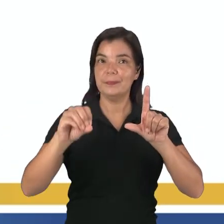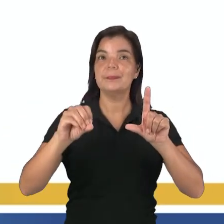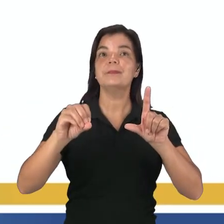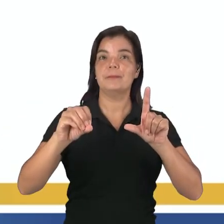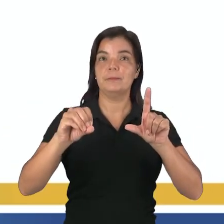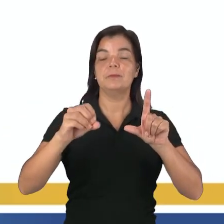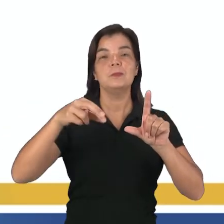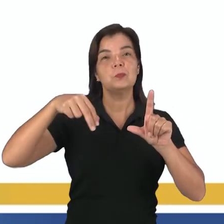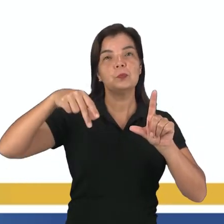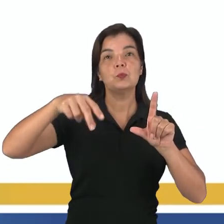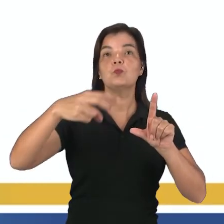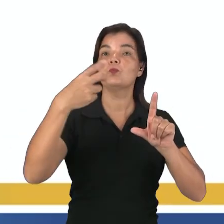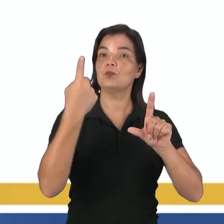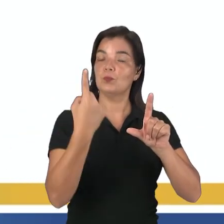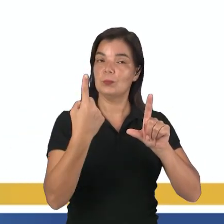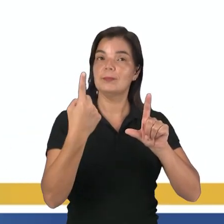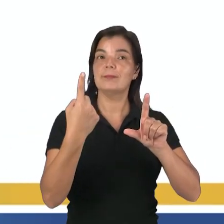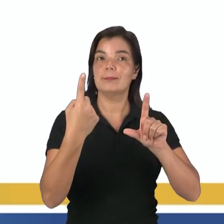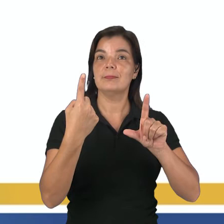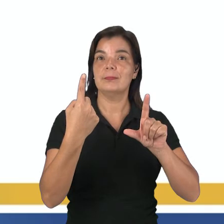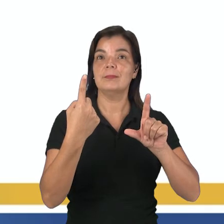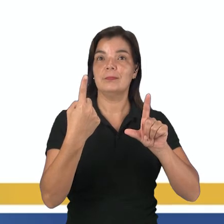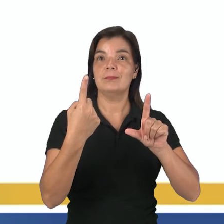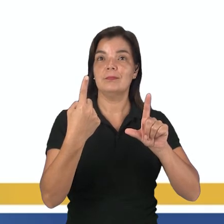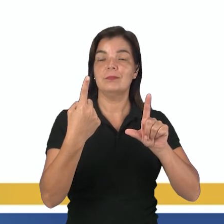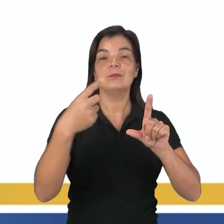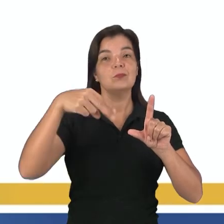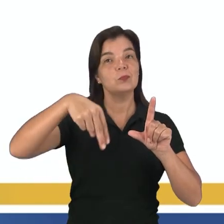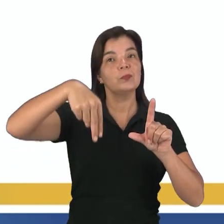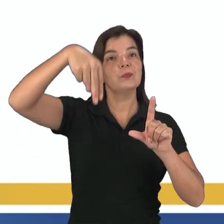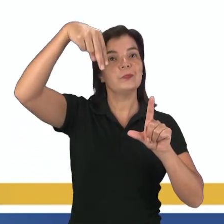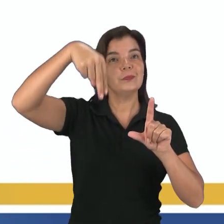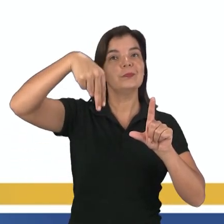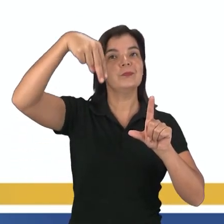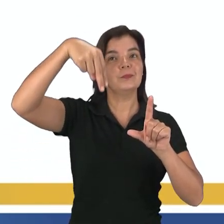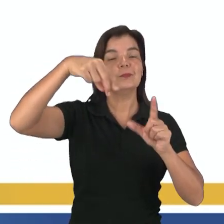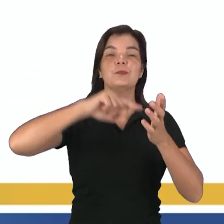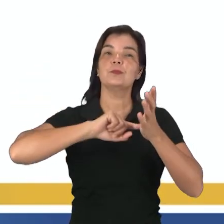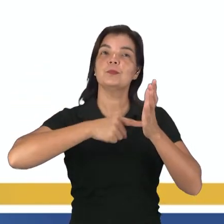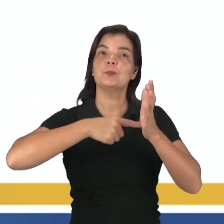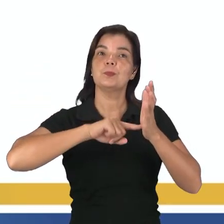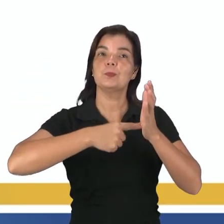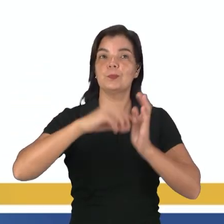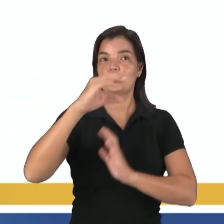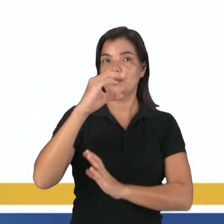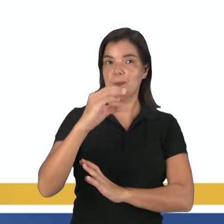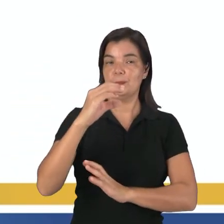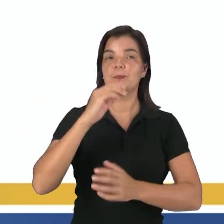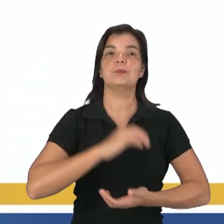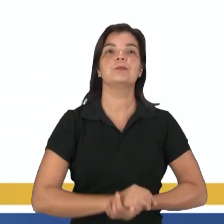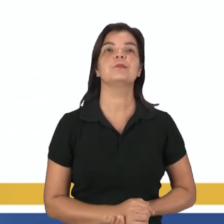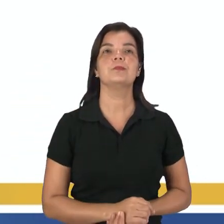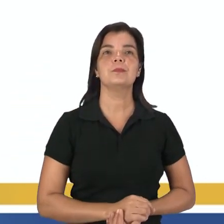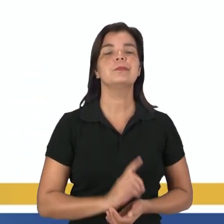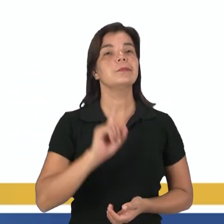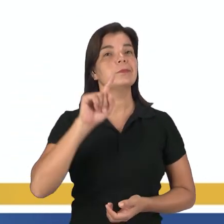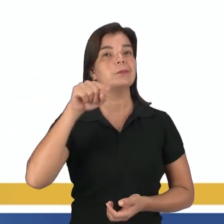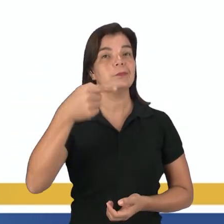giro de 90 graus e caminhou uma quadra no sentido norte até o se você